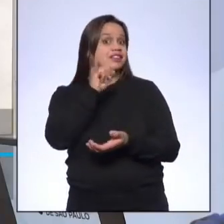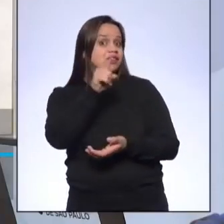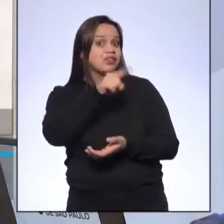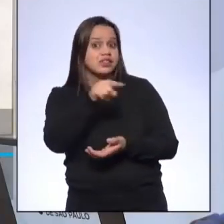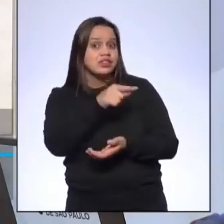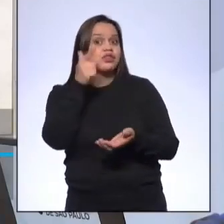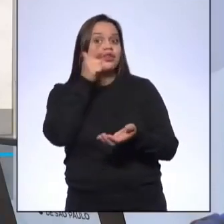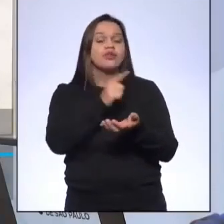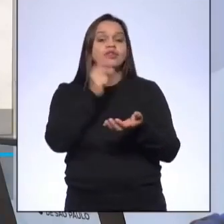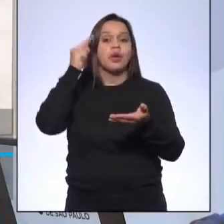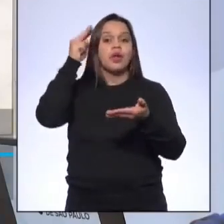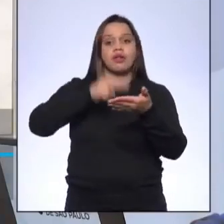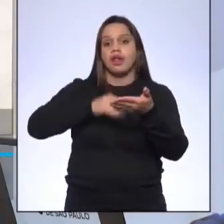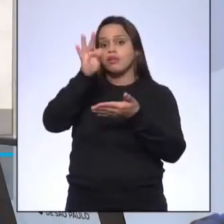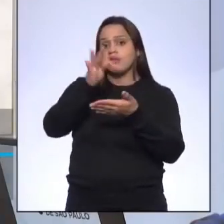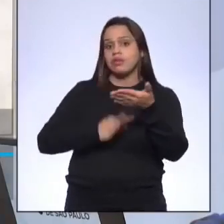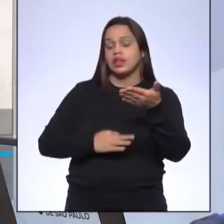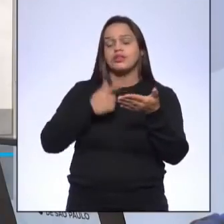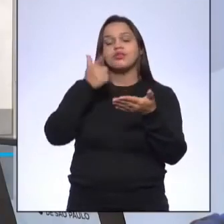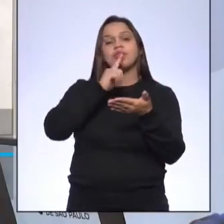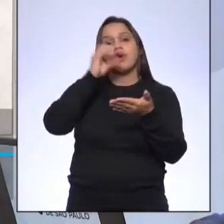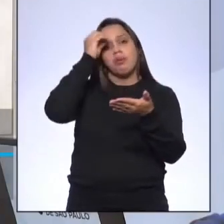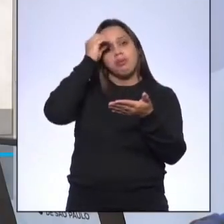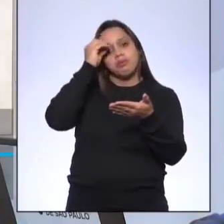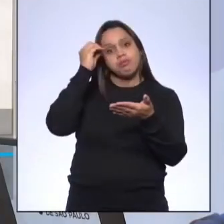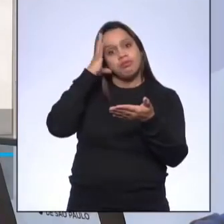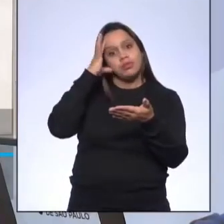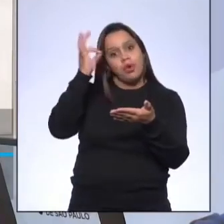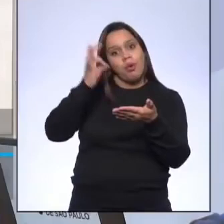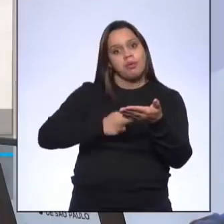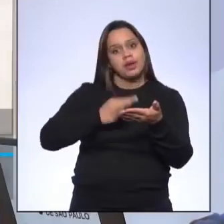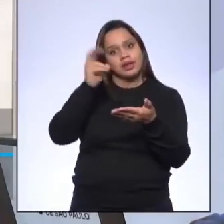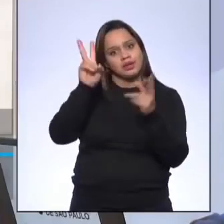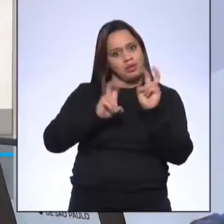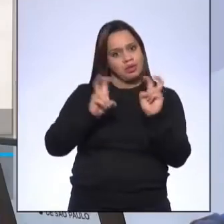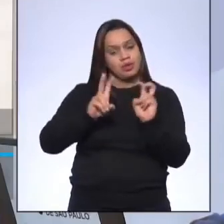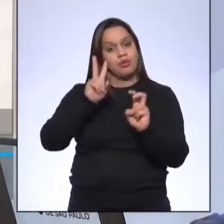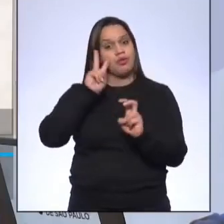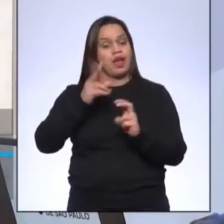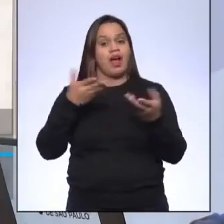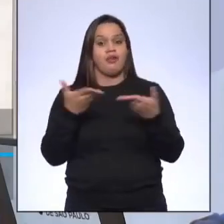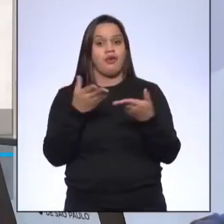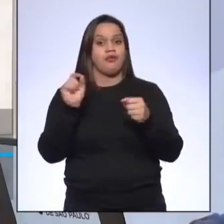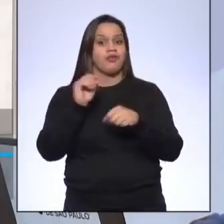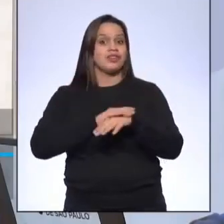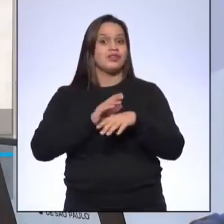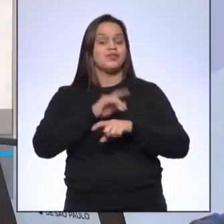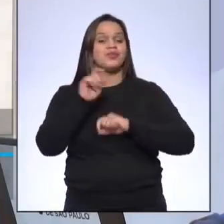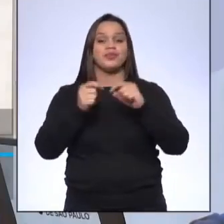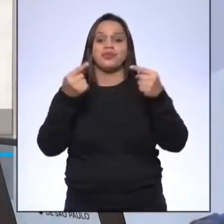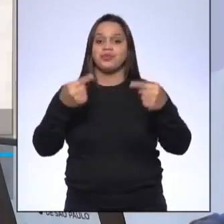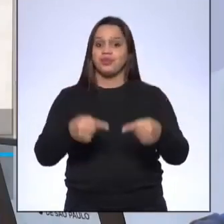conseguiram compreender, né, sobre o assunto. Então, nós vamos agora para um desafio.